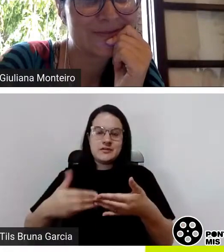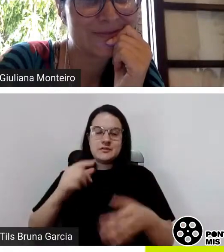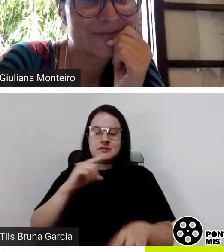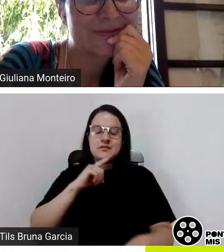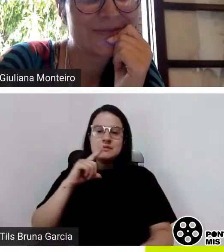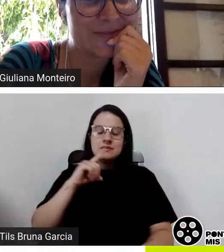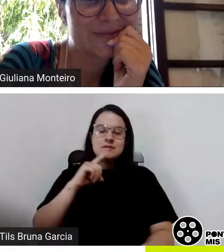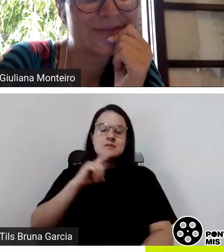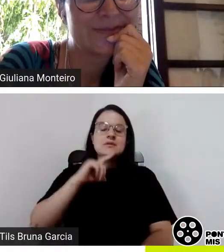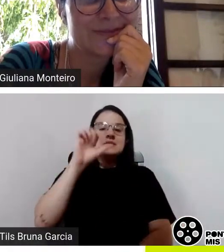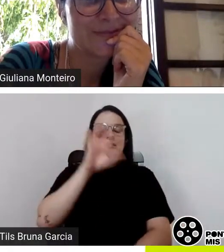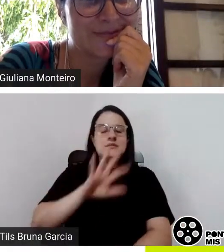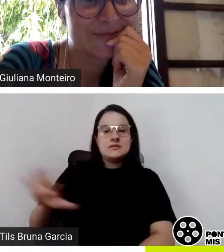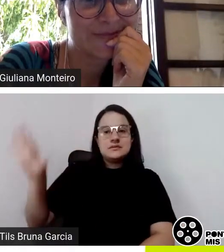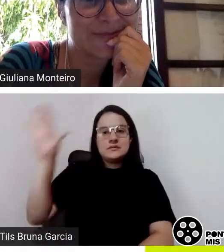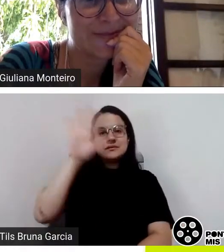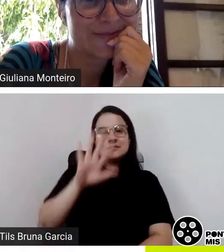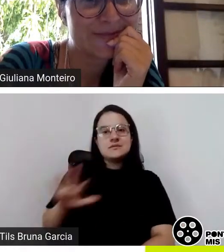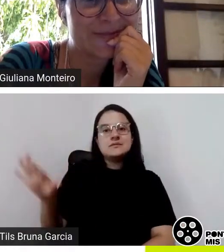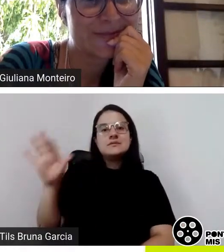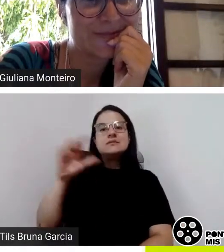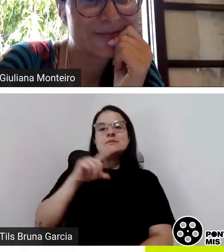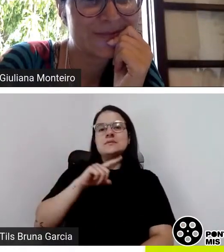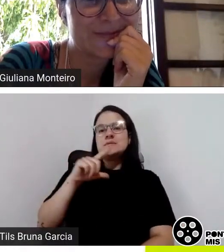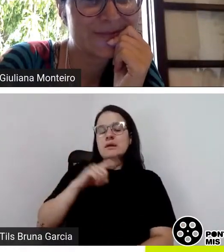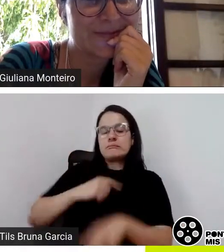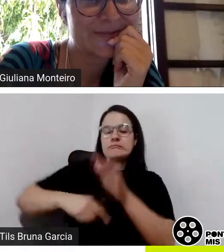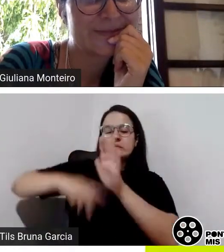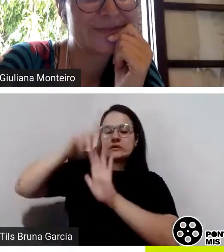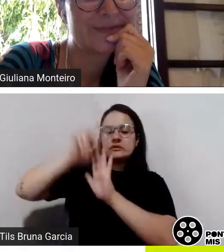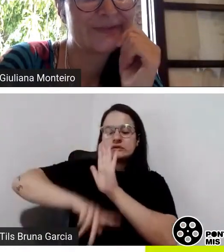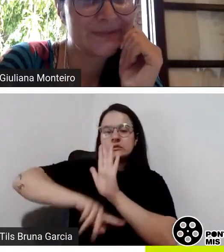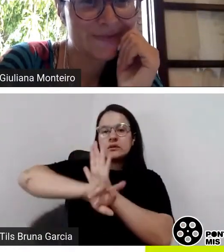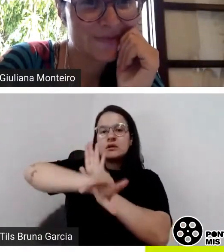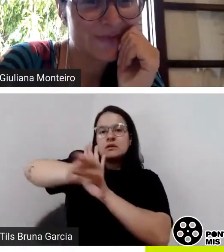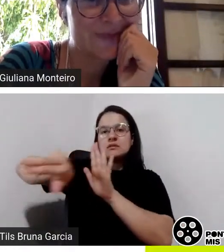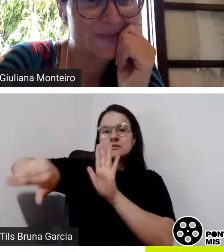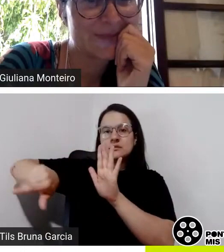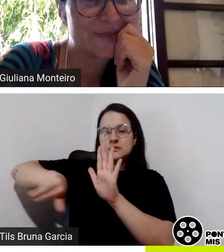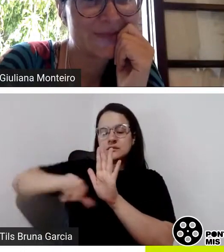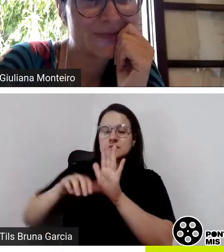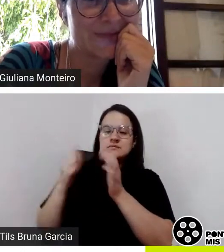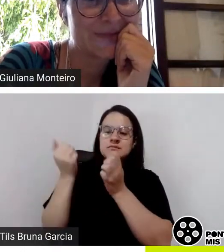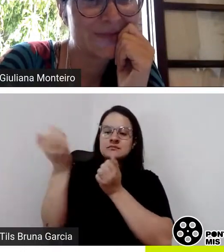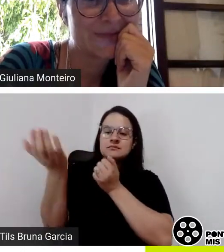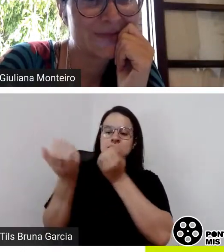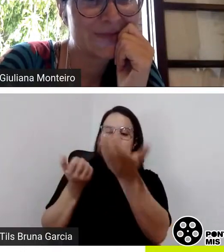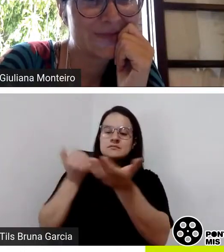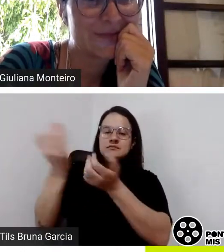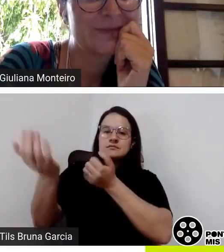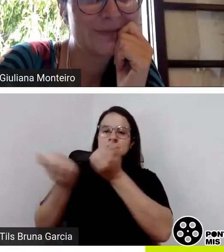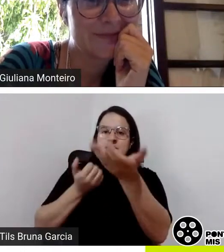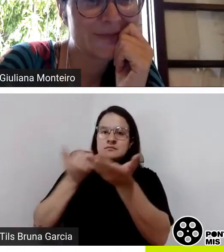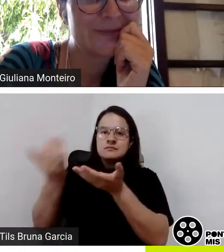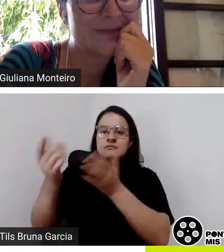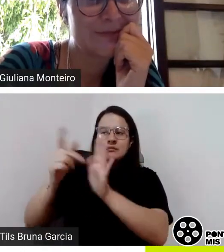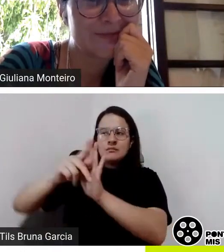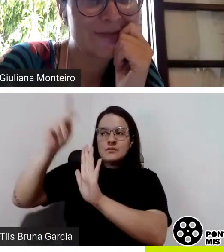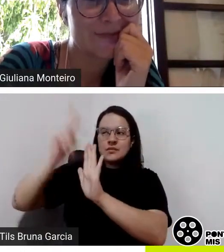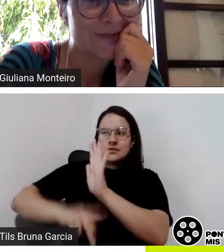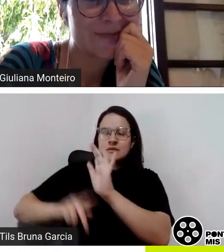a estética. Faça um projeto que você tenha condições de realizar. Realize,